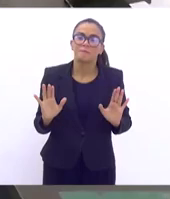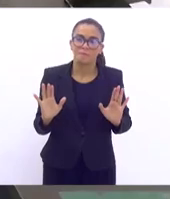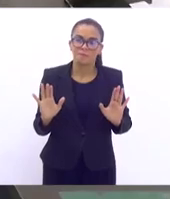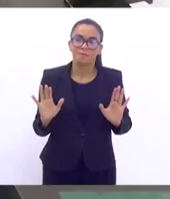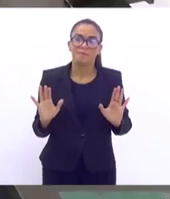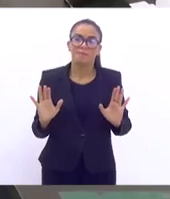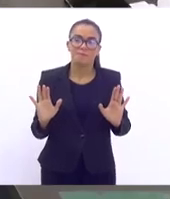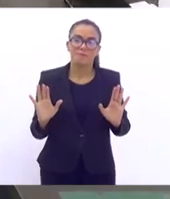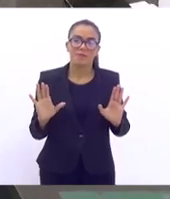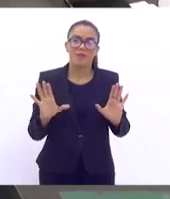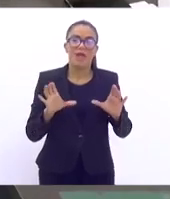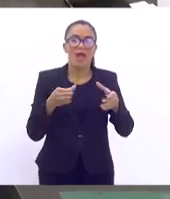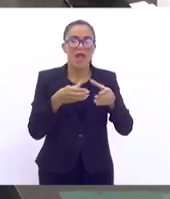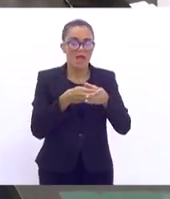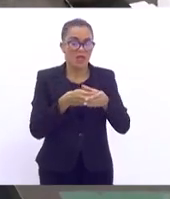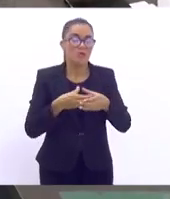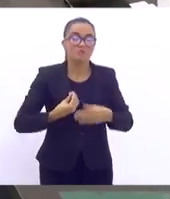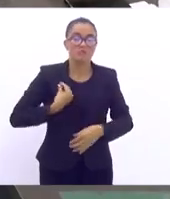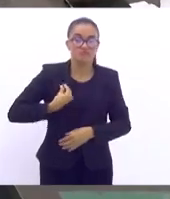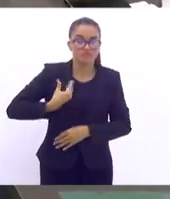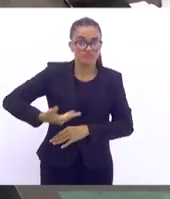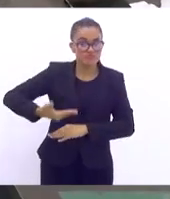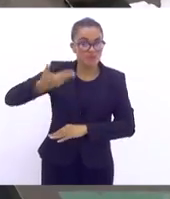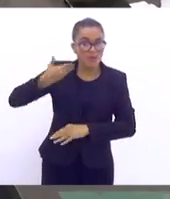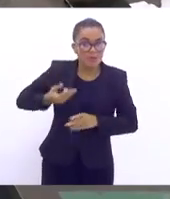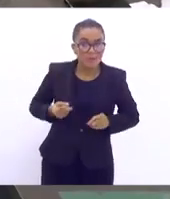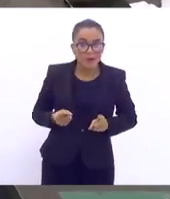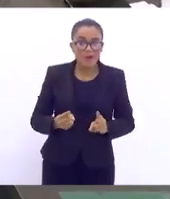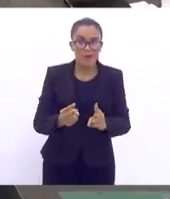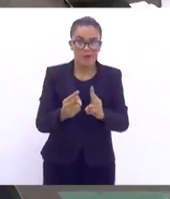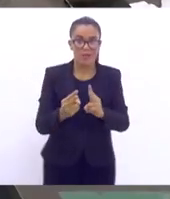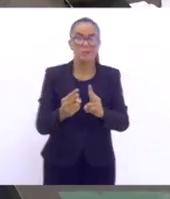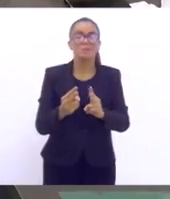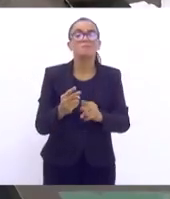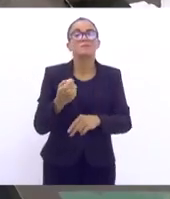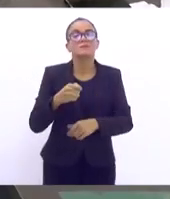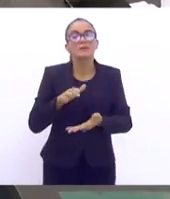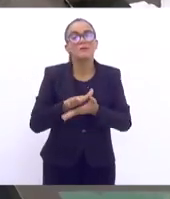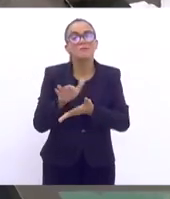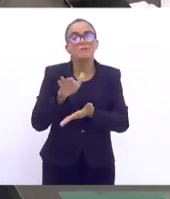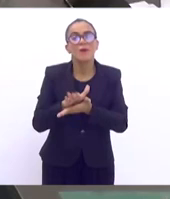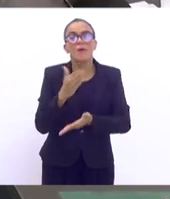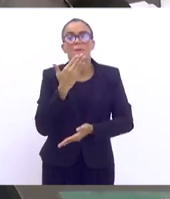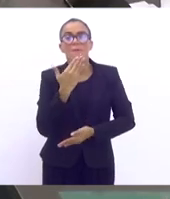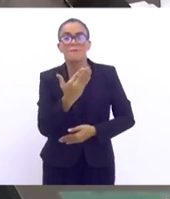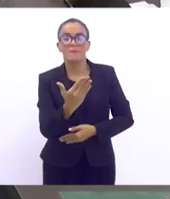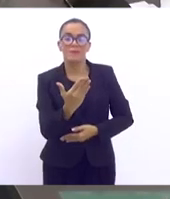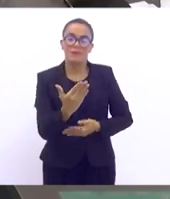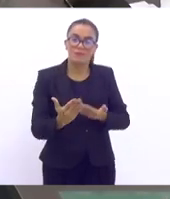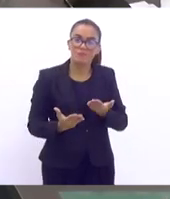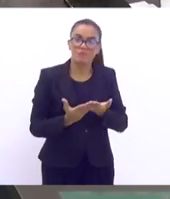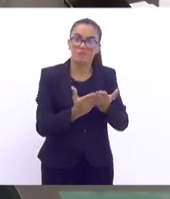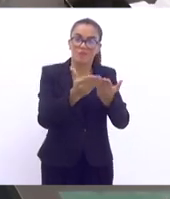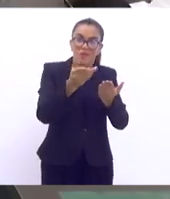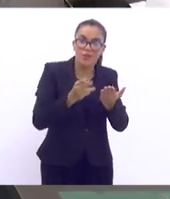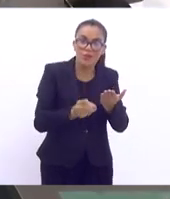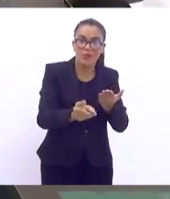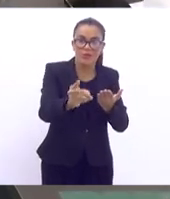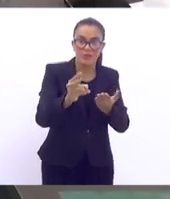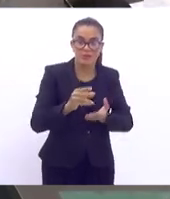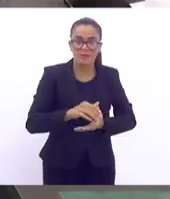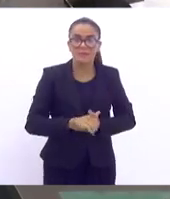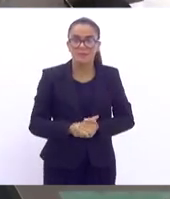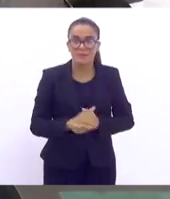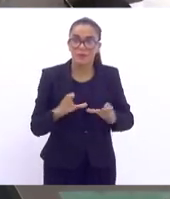missões que já existiam ela para continuar existindo Olha só precisam que seja publicado o pedido de recondução e Pelo que eu entendi da frente